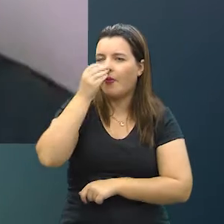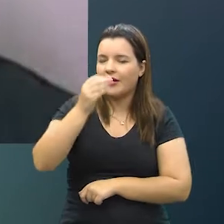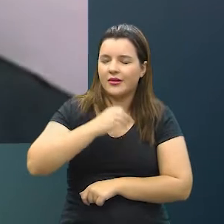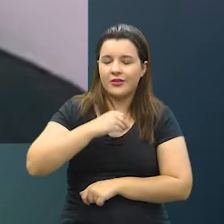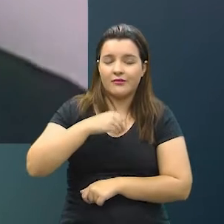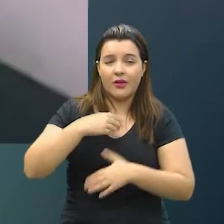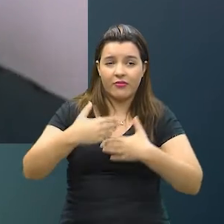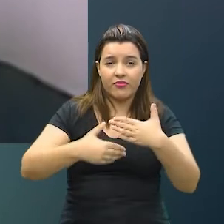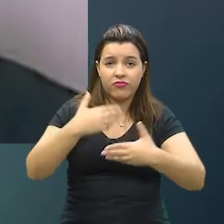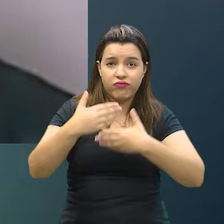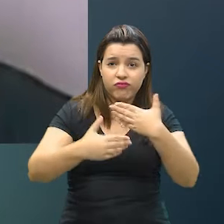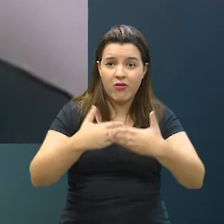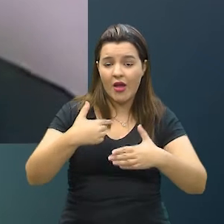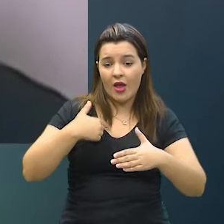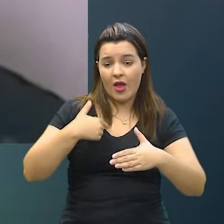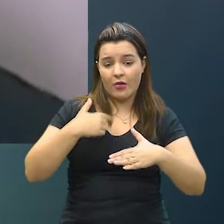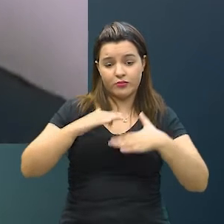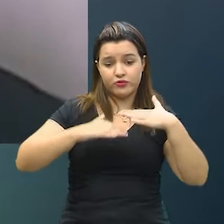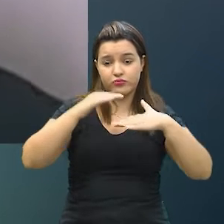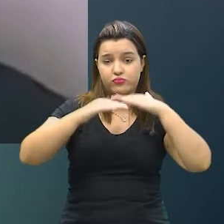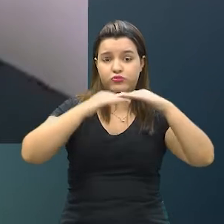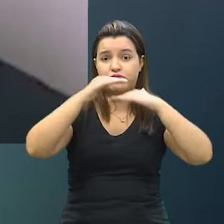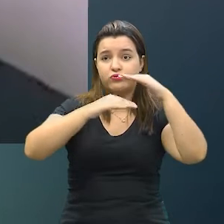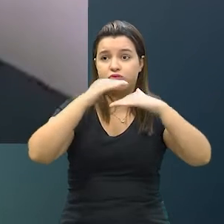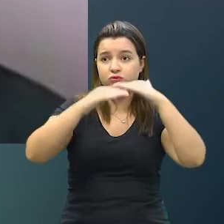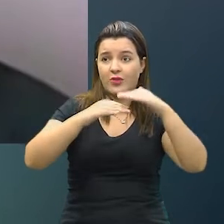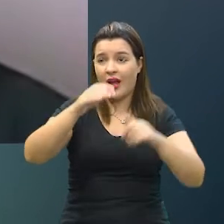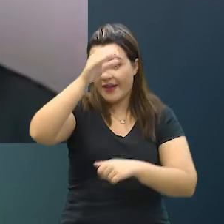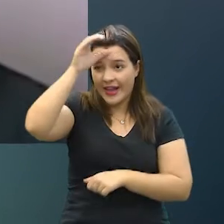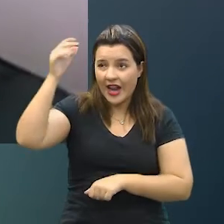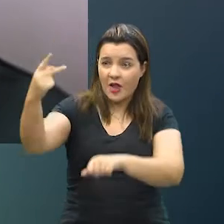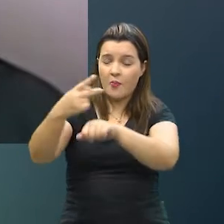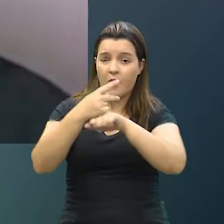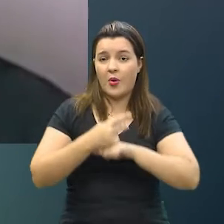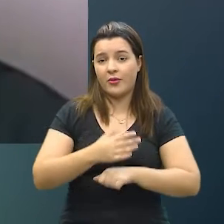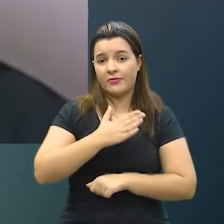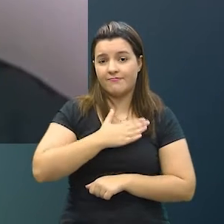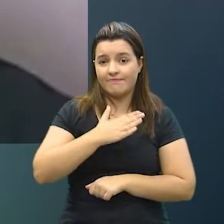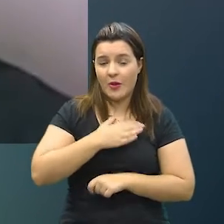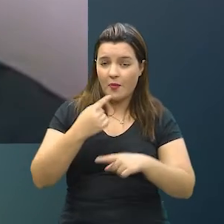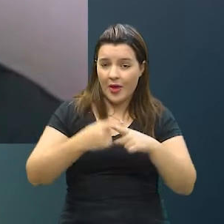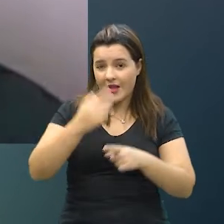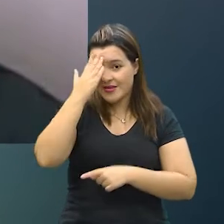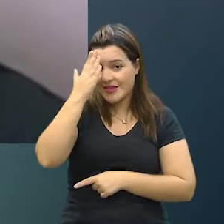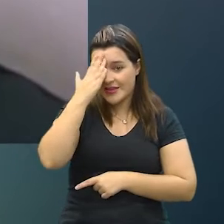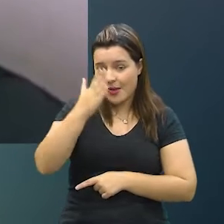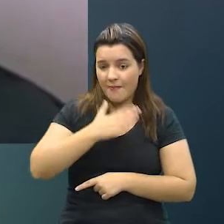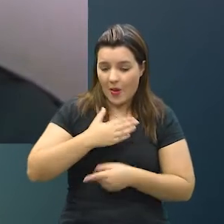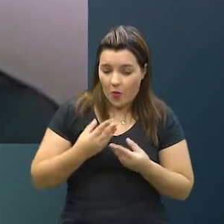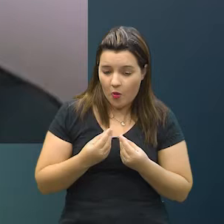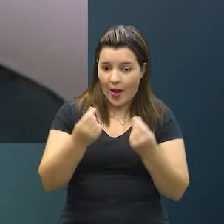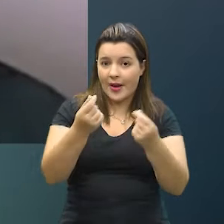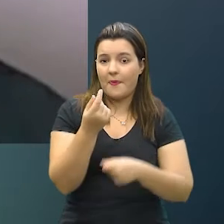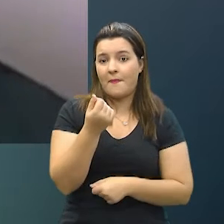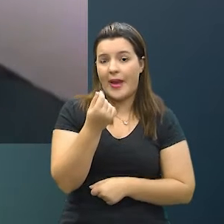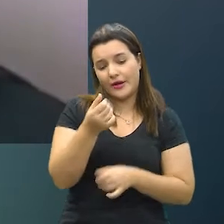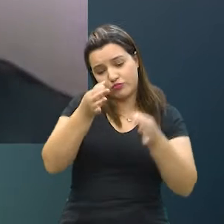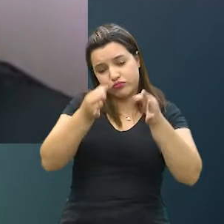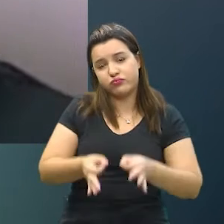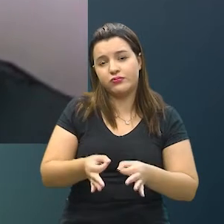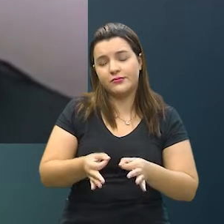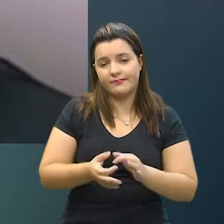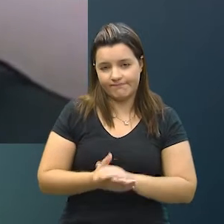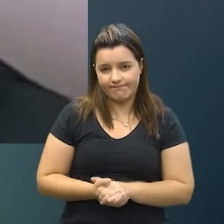E agora já acontece o contrário. Meus clientes estão procurando a minha empresa por causa da qualidade, de um preço justo. Então,